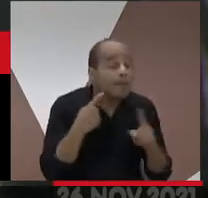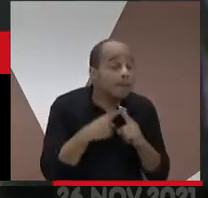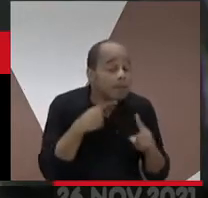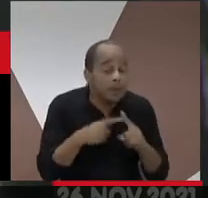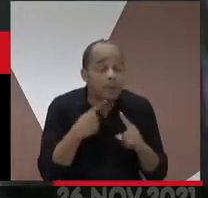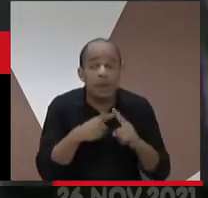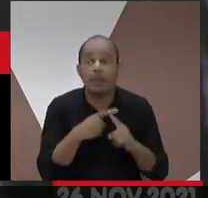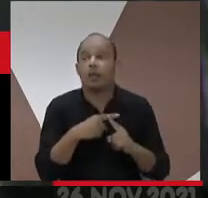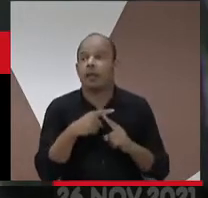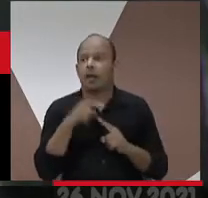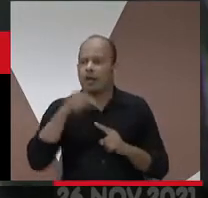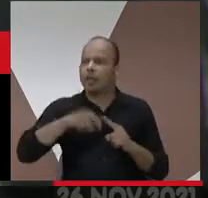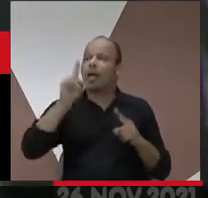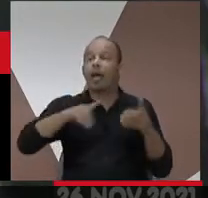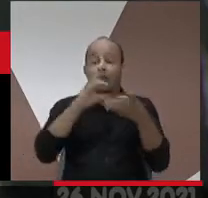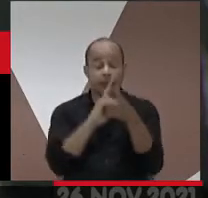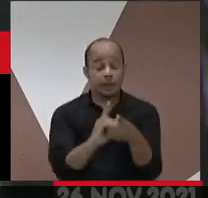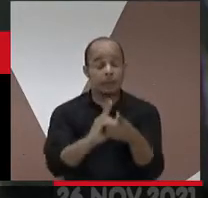eles estão